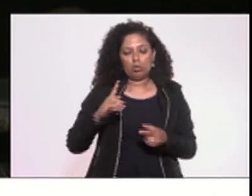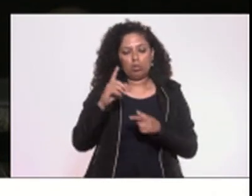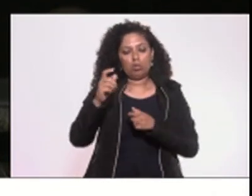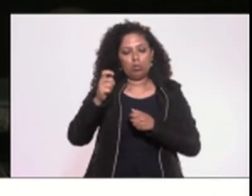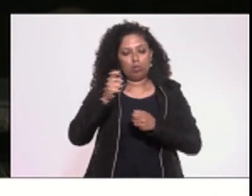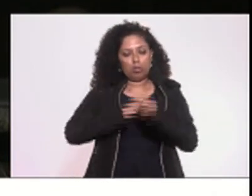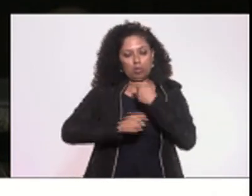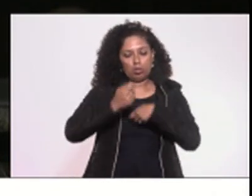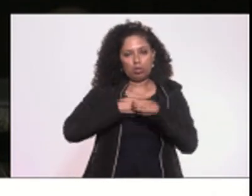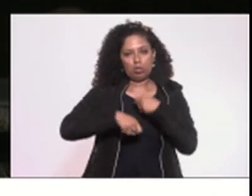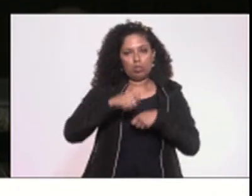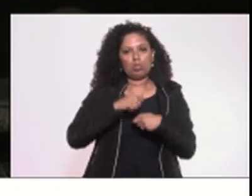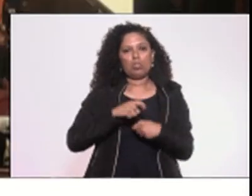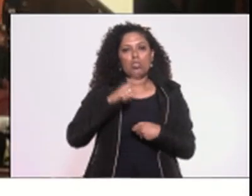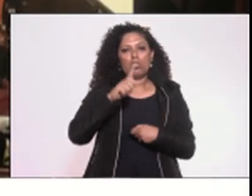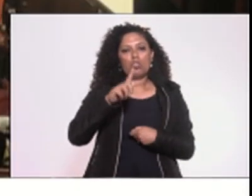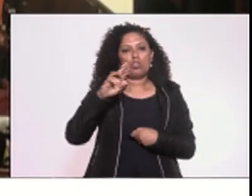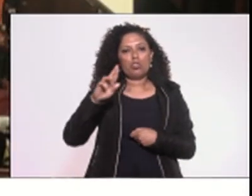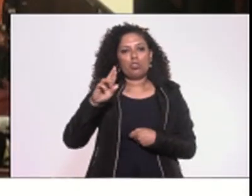da GR Agrária.